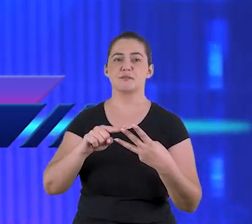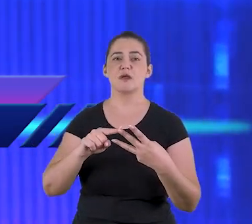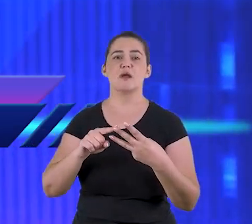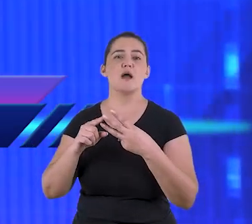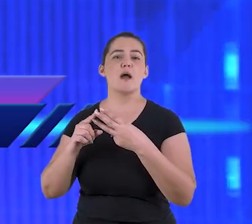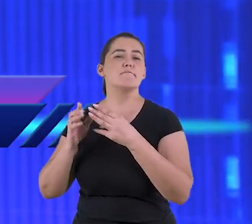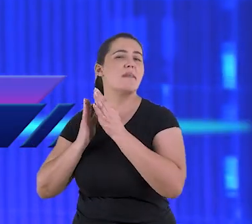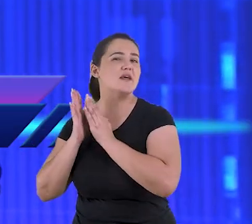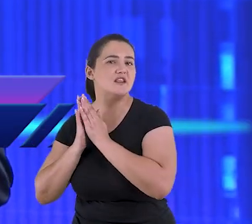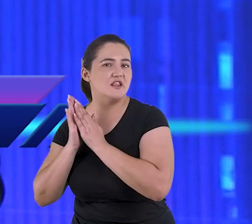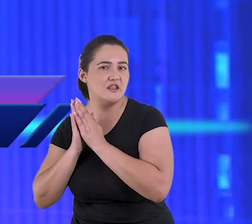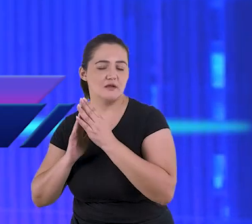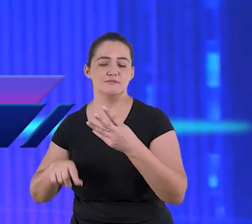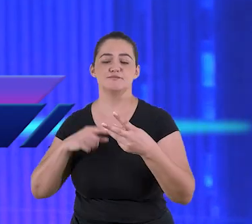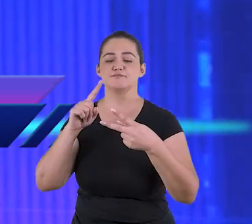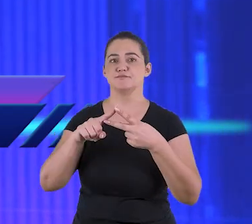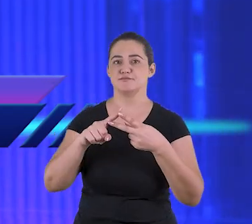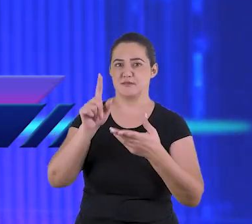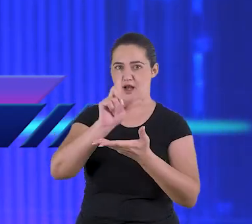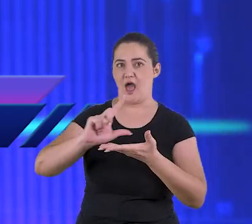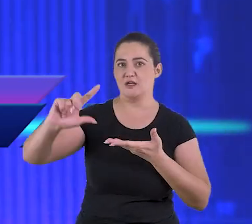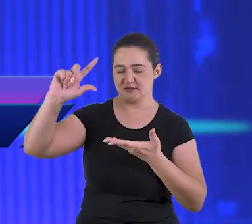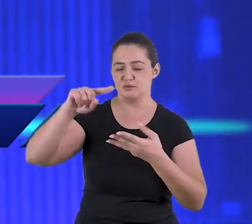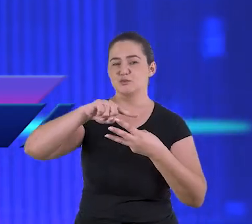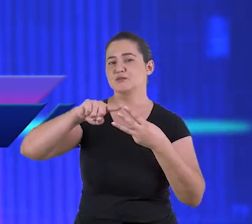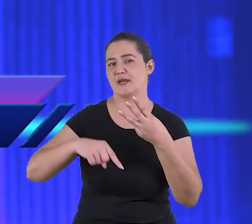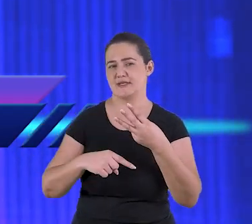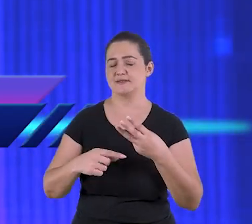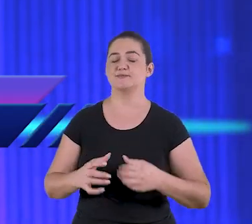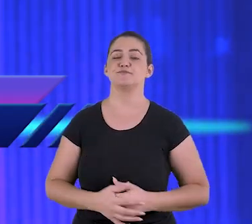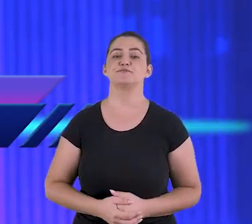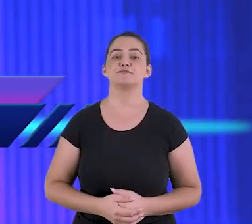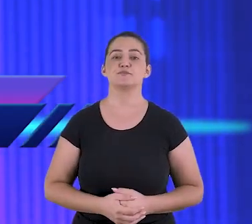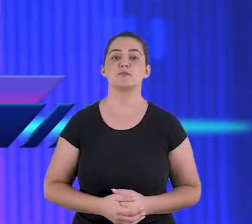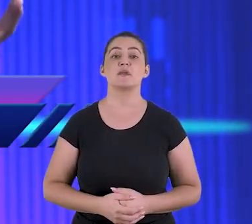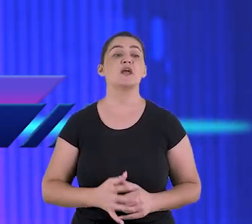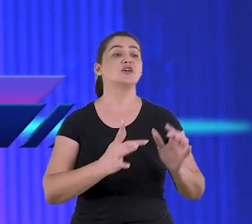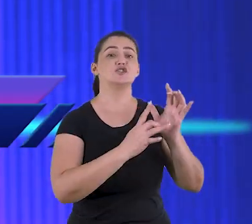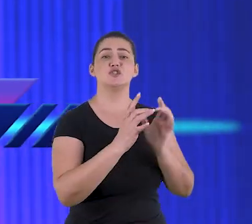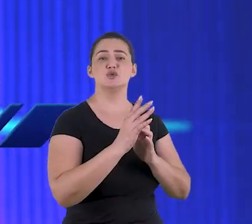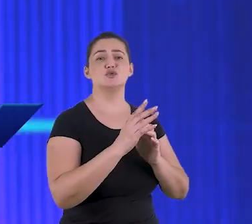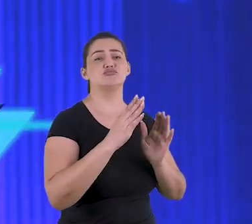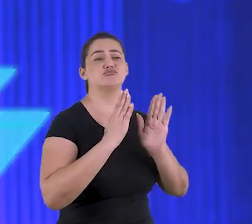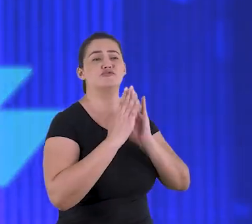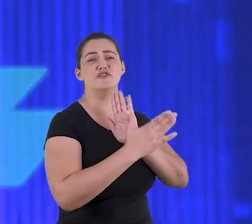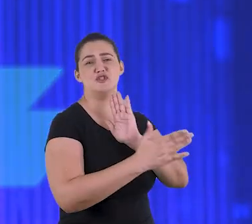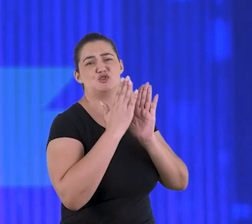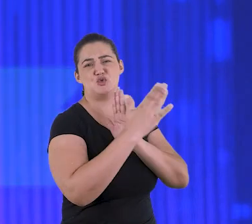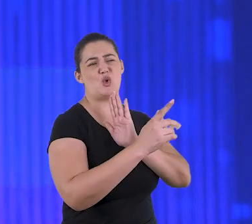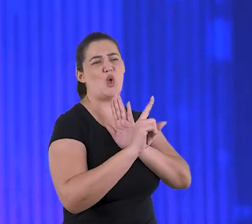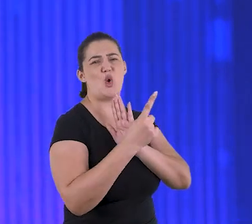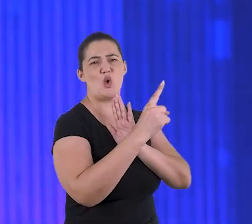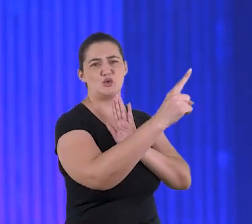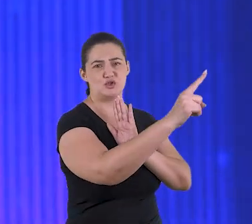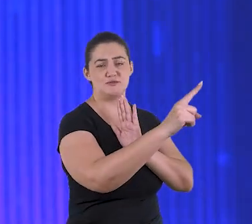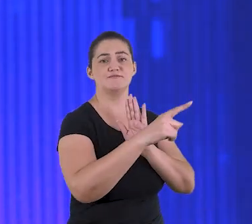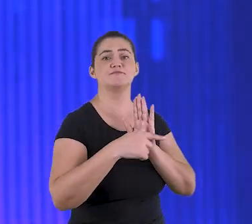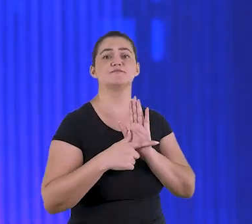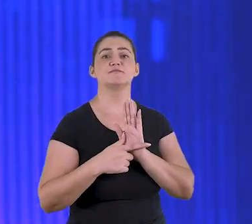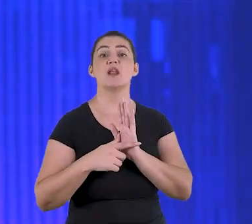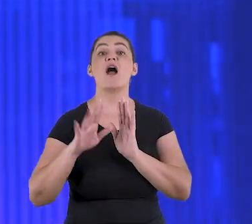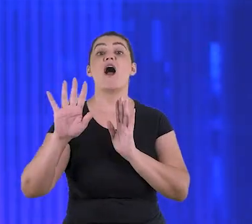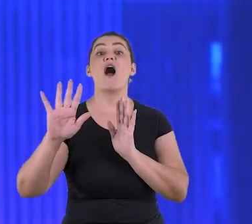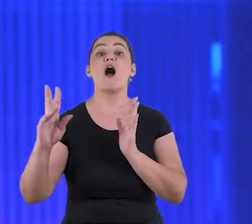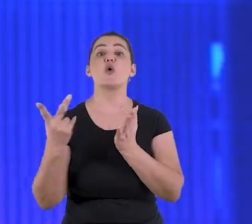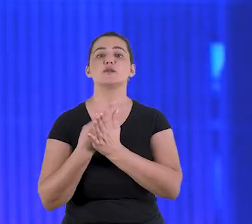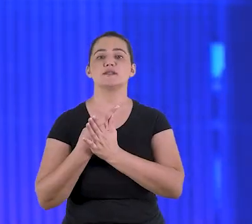dia, Jesus recebeu uma mensagem das irmãs de Lázaro, Marta e Maria, dizendo que o irmão